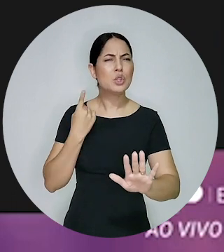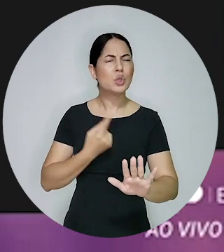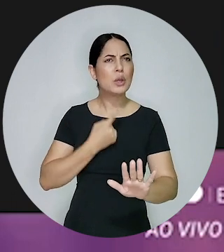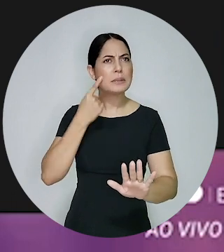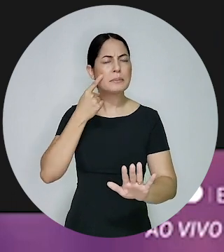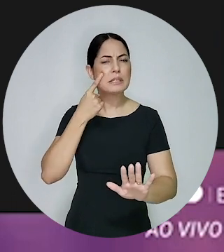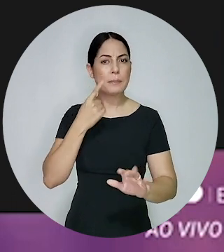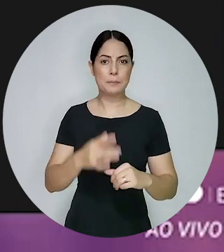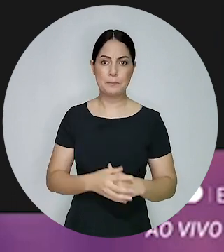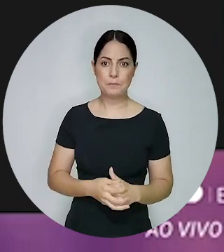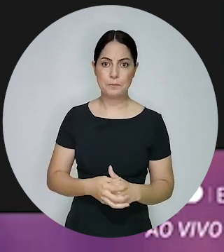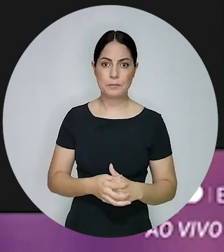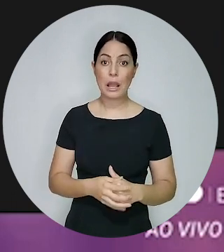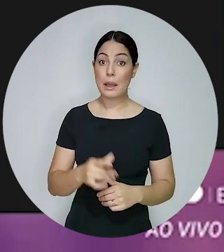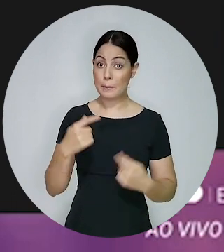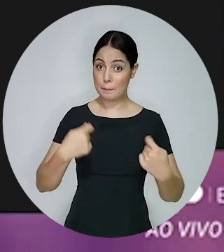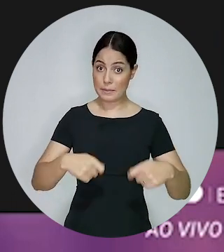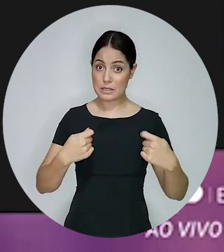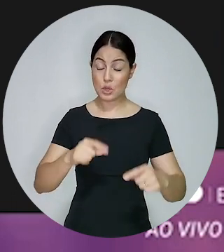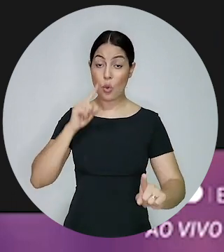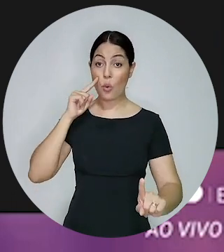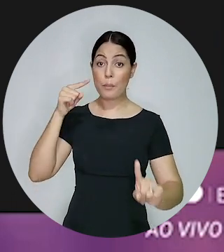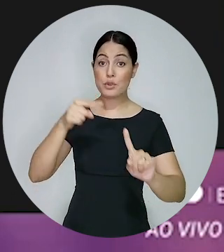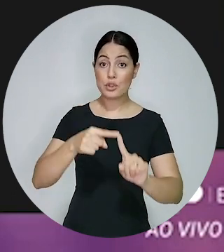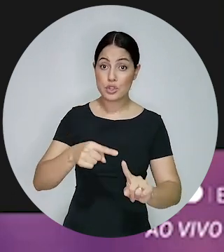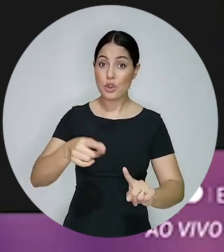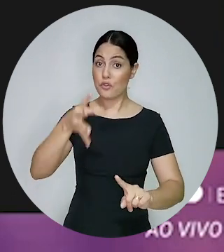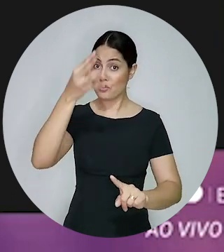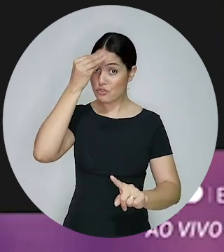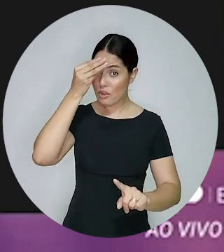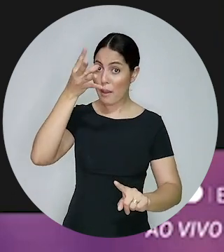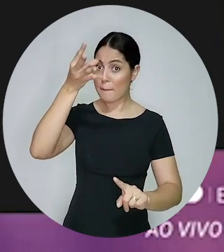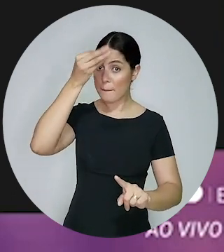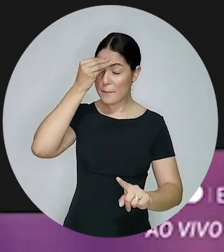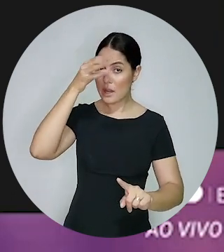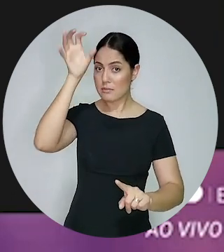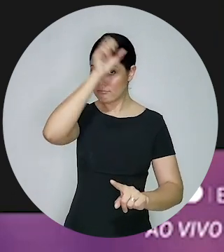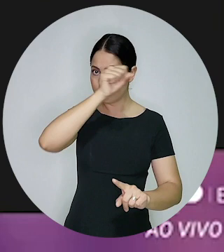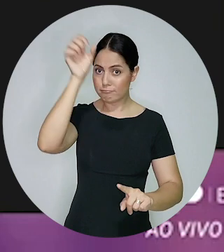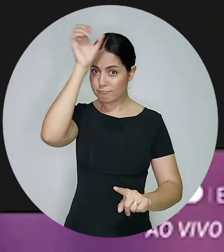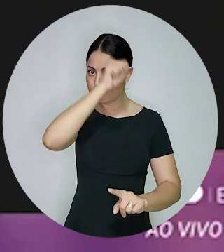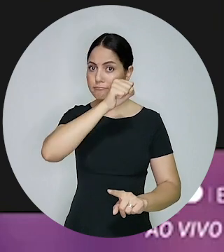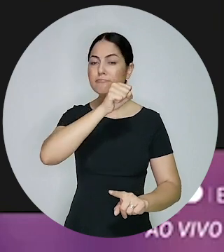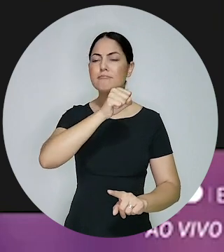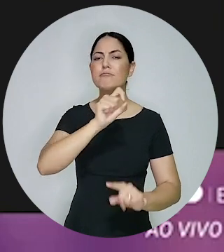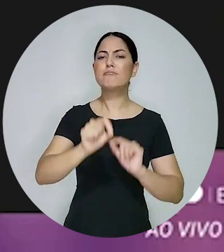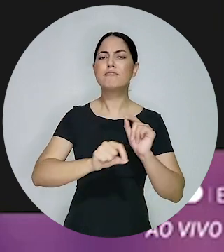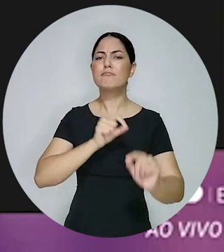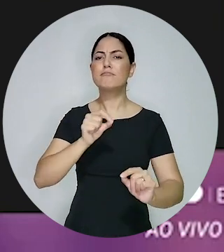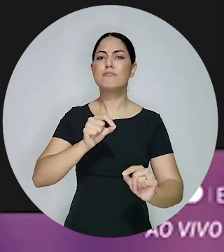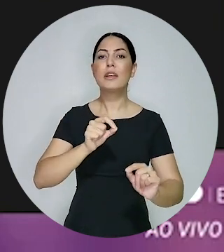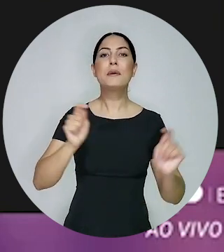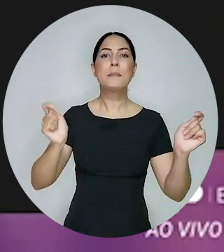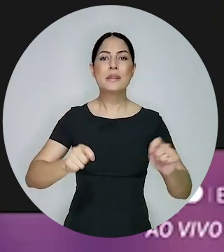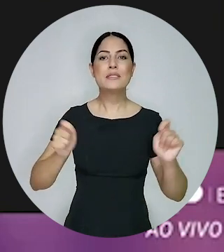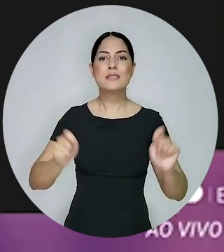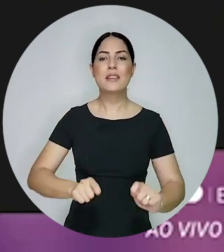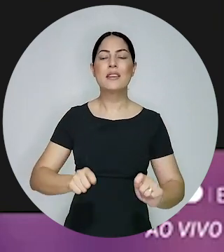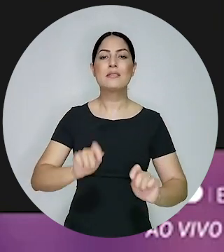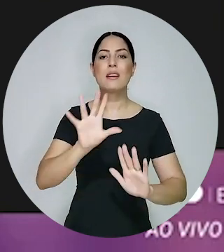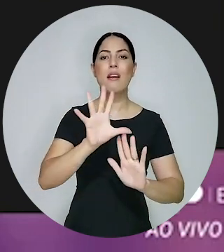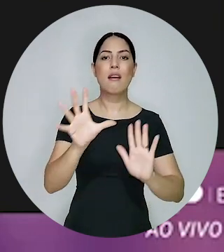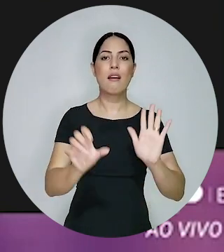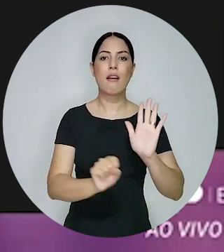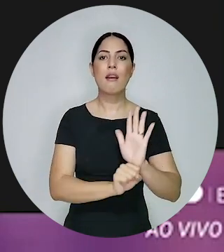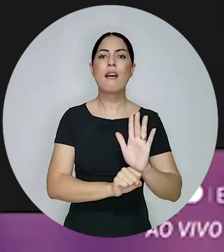estudante, primeiro, a ideia da gente pensar e identificar os objetivos de aprendizagem que sejam significativos, que a gente considere